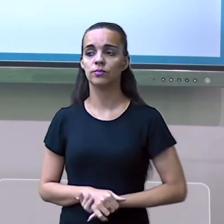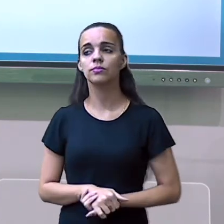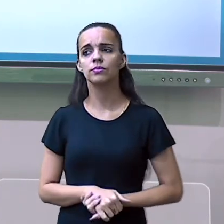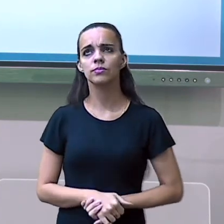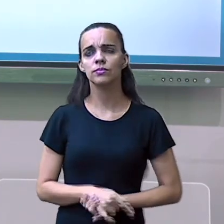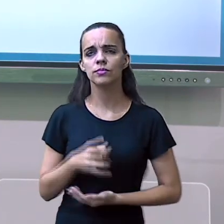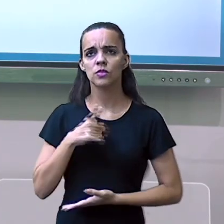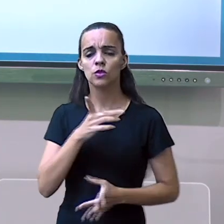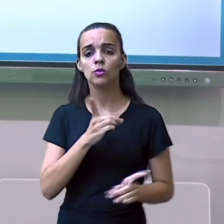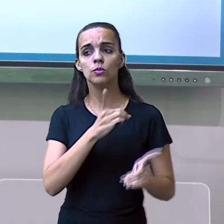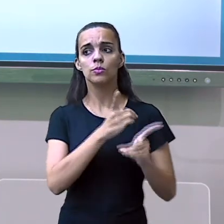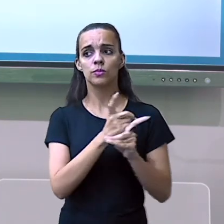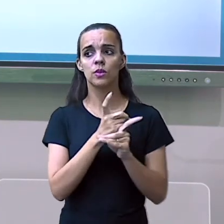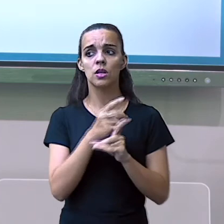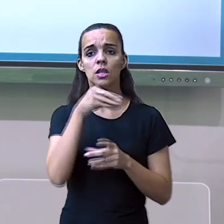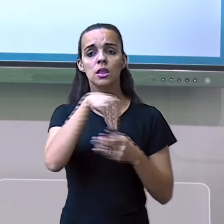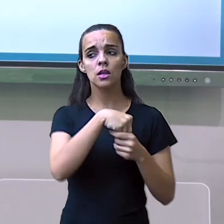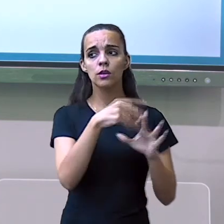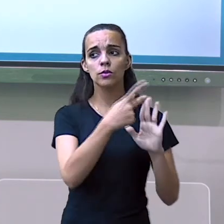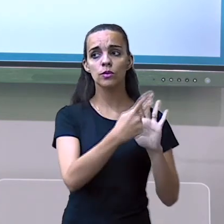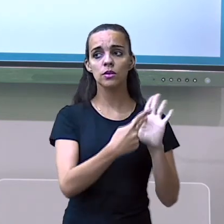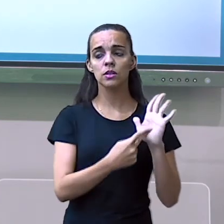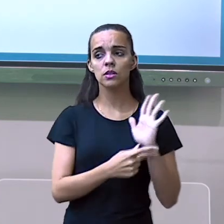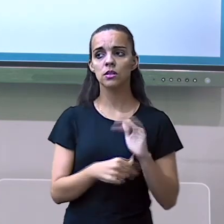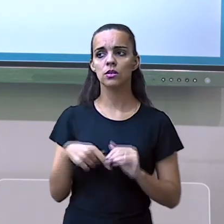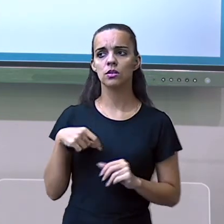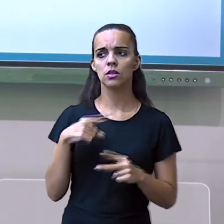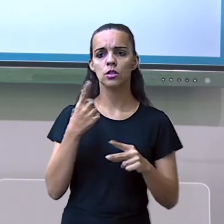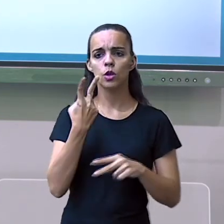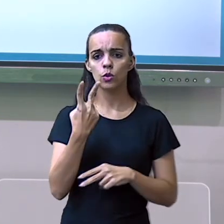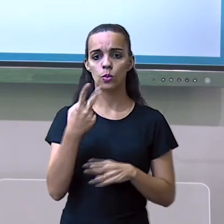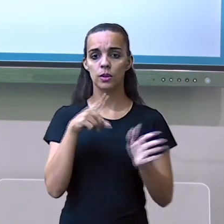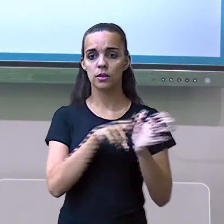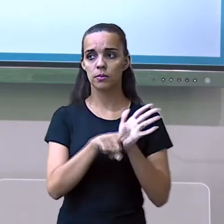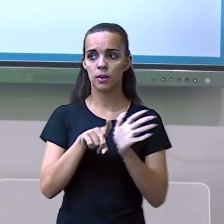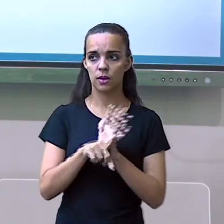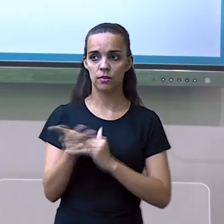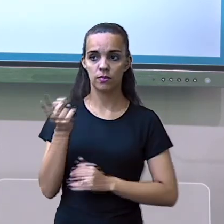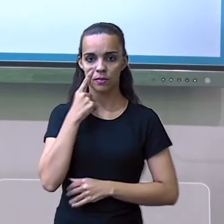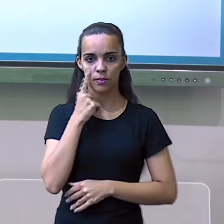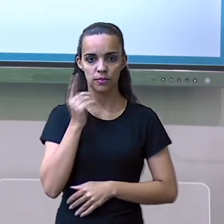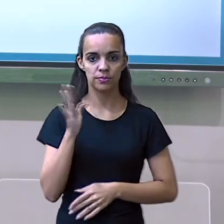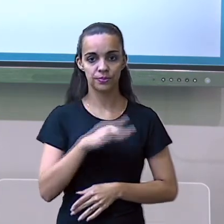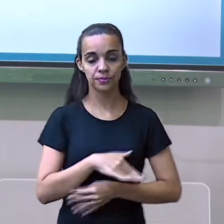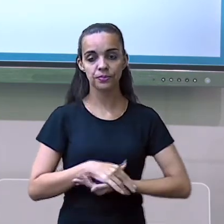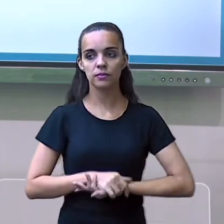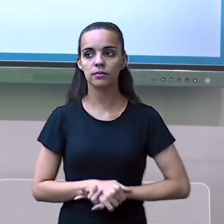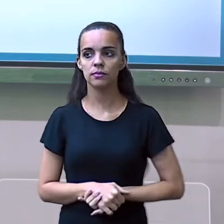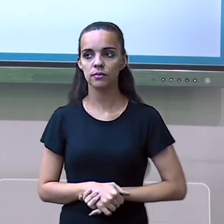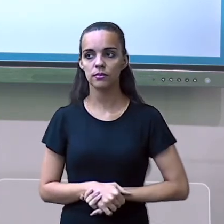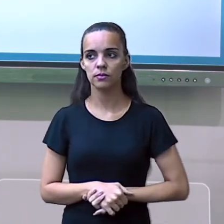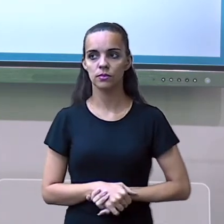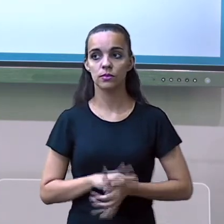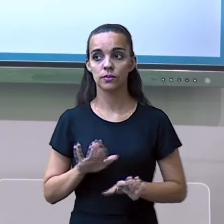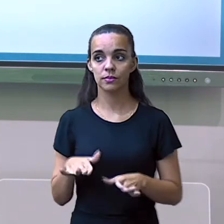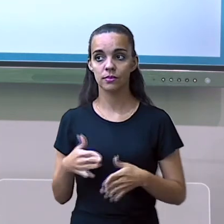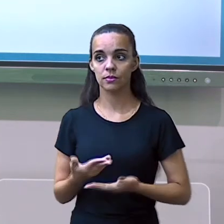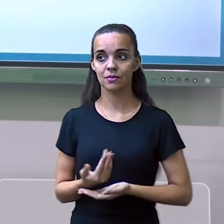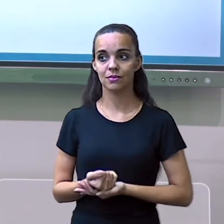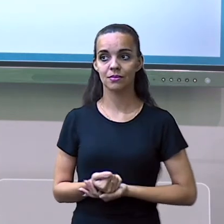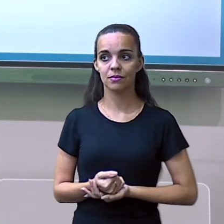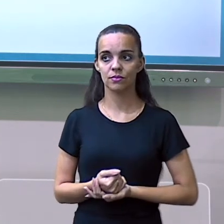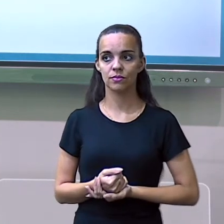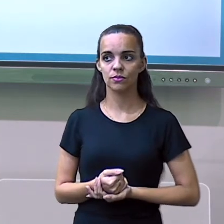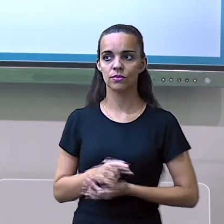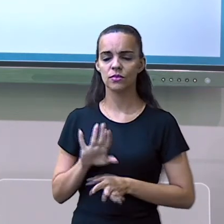Iremos localizar no poema duas perguntas. Vamos lá? Então, pessoal, a